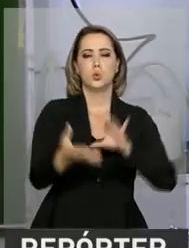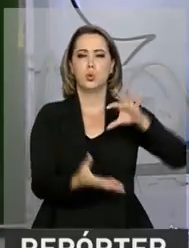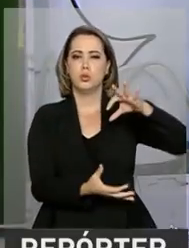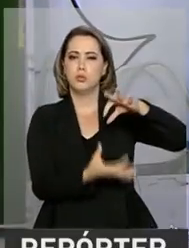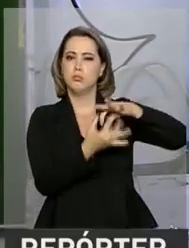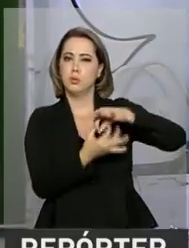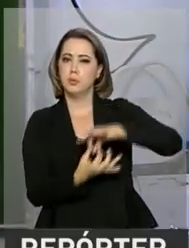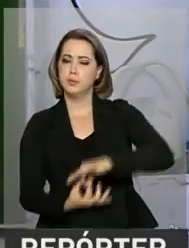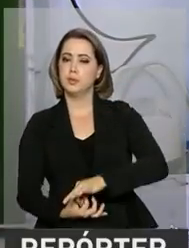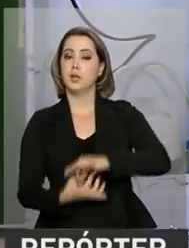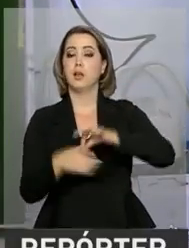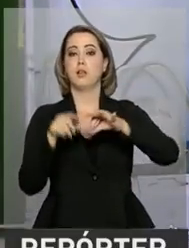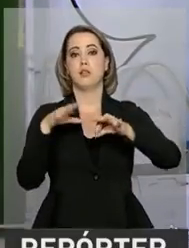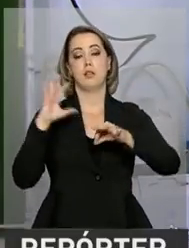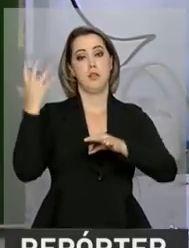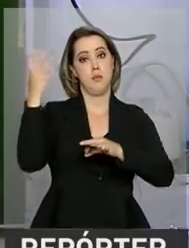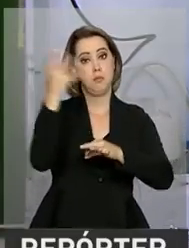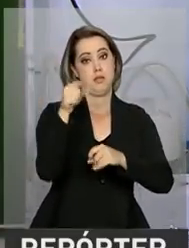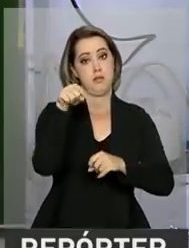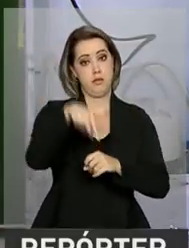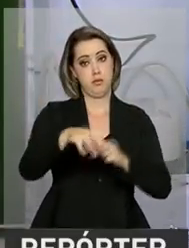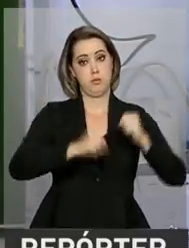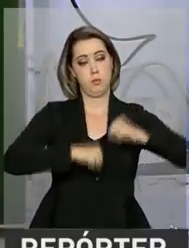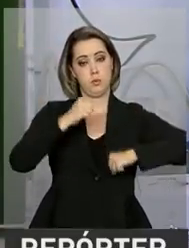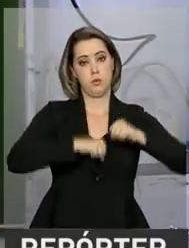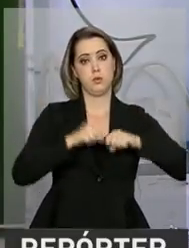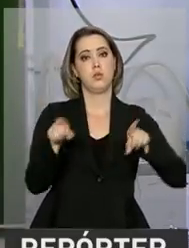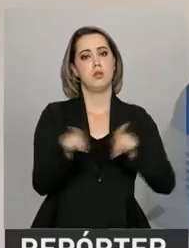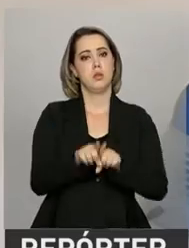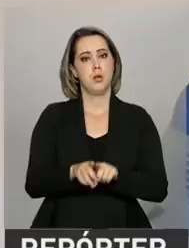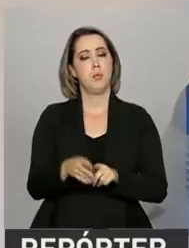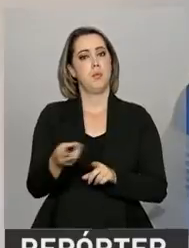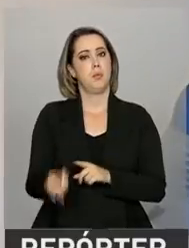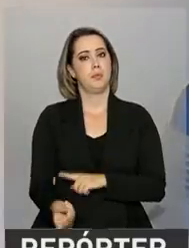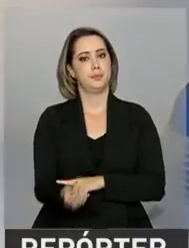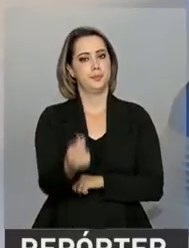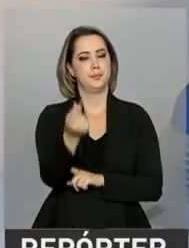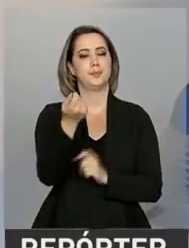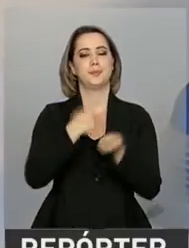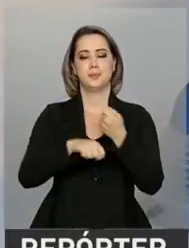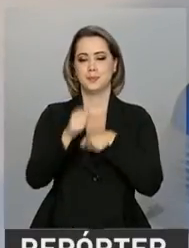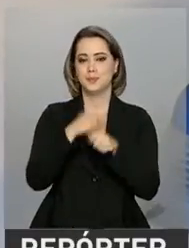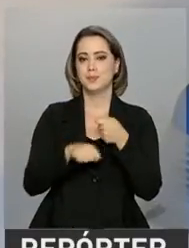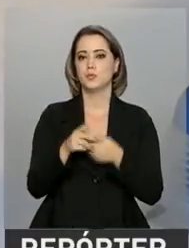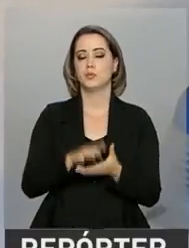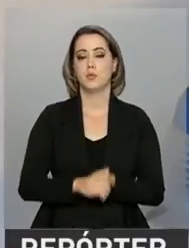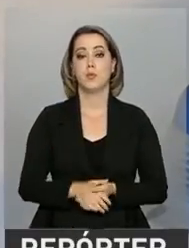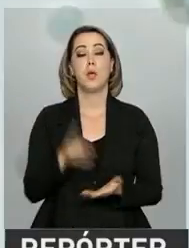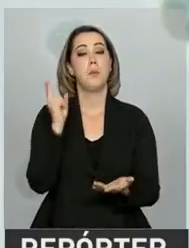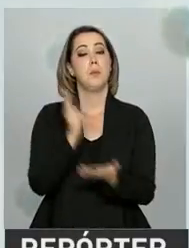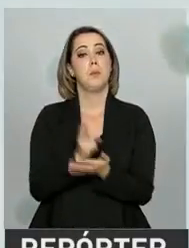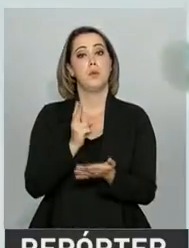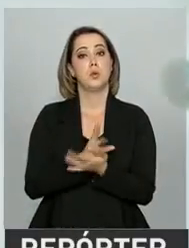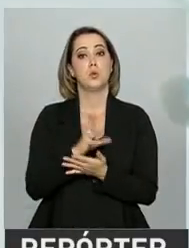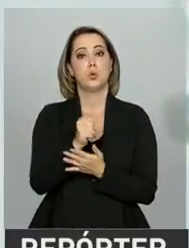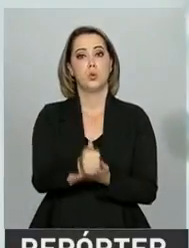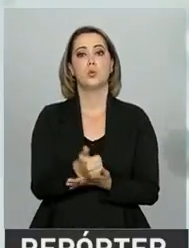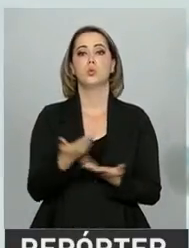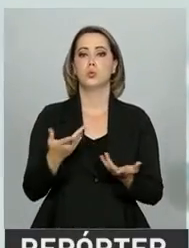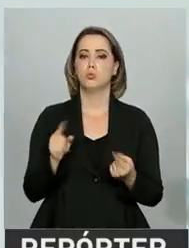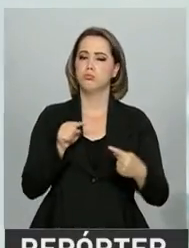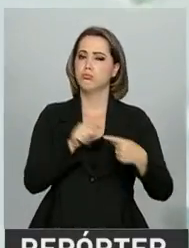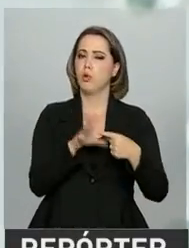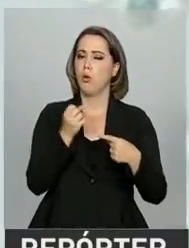dessa indústria, ao mesmo tempo que você viabiliza isso economicamente. Mesmo com todos os benefícios, ainda restam